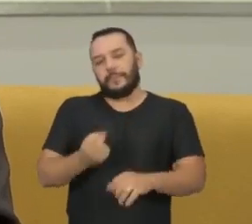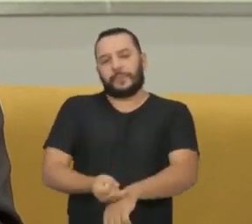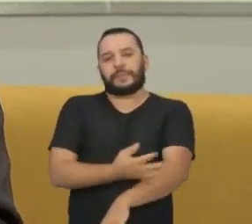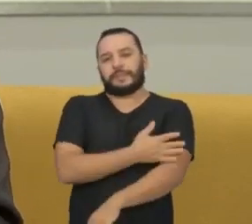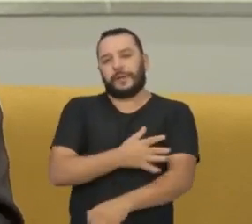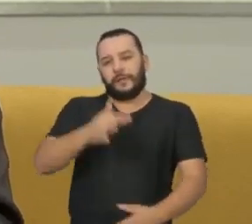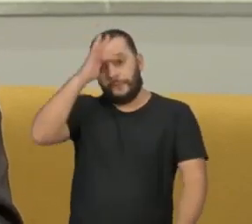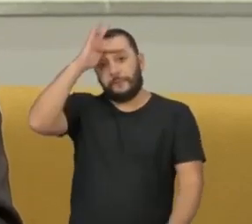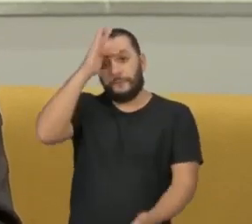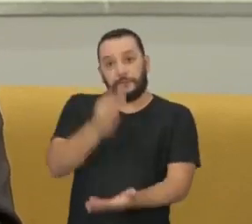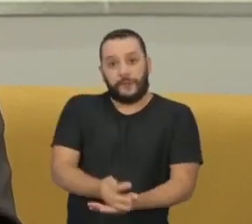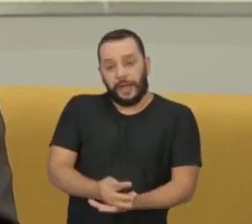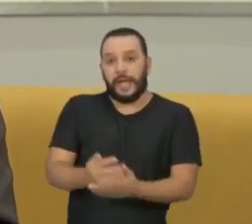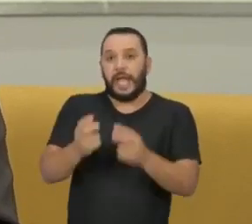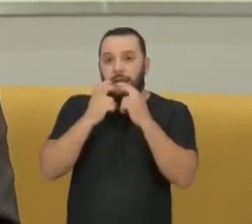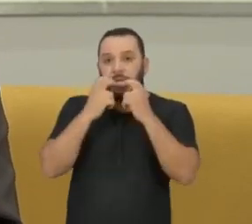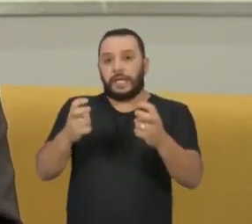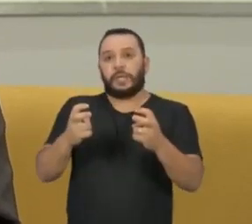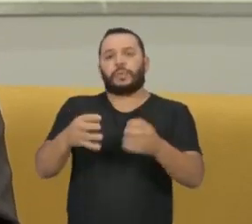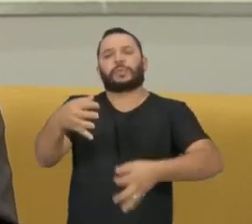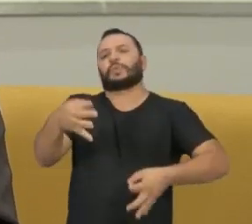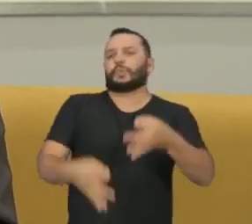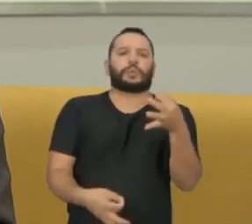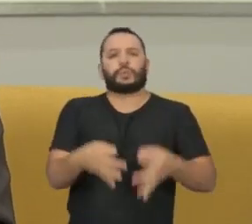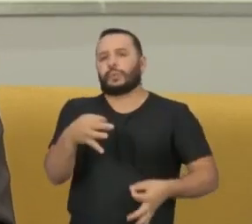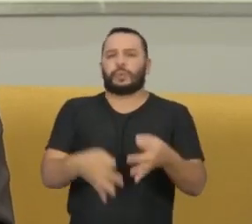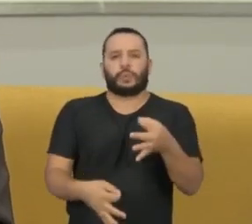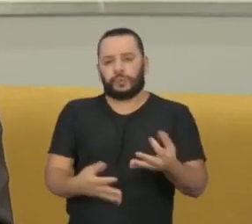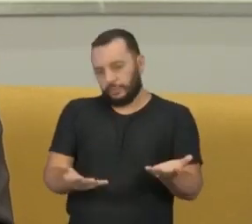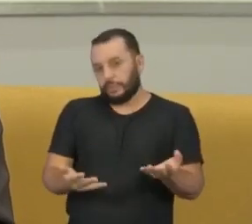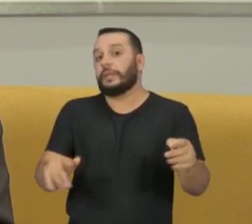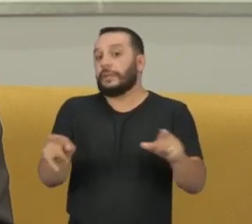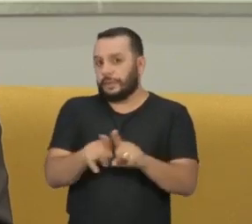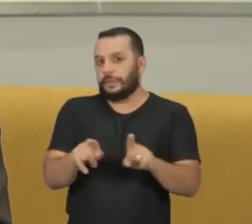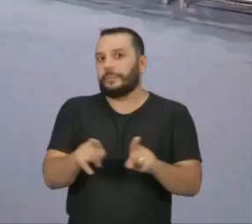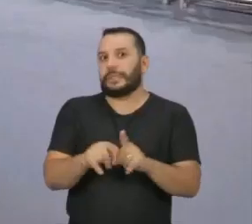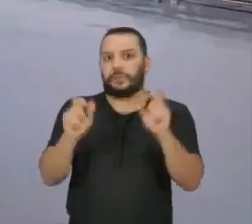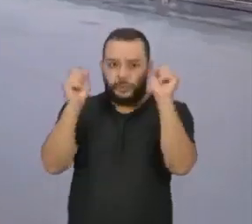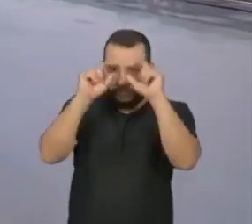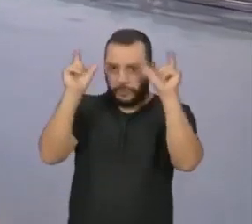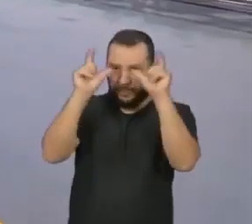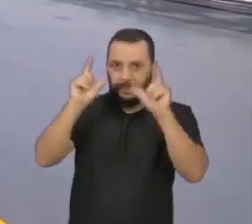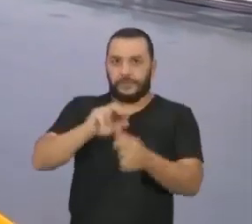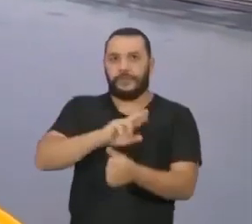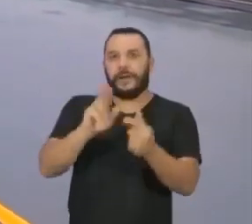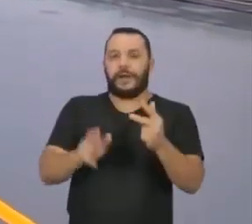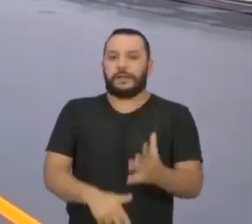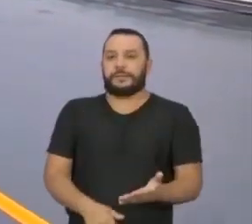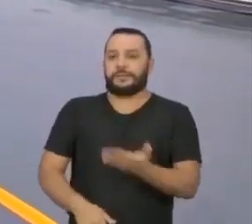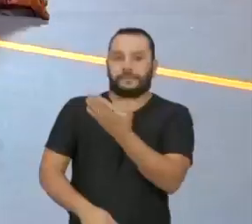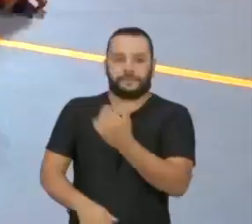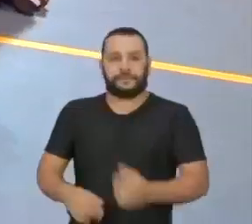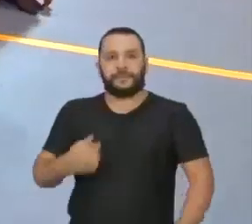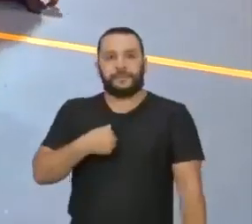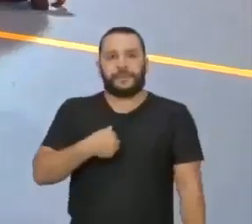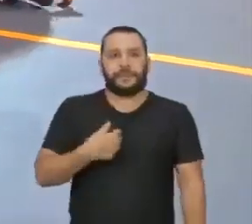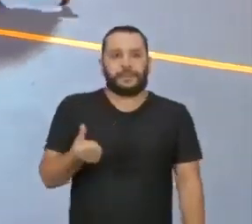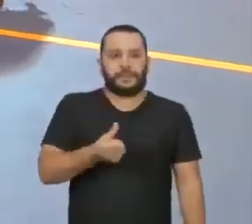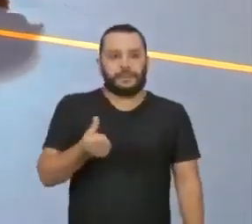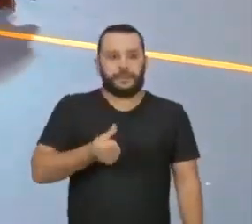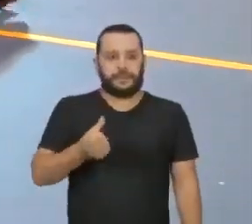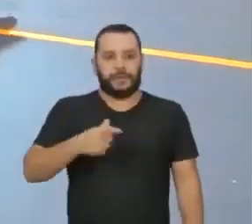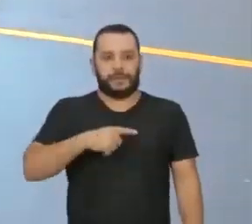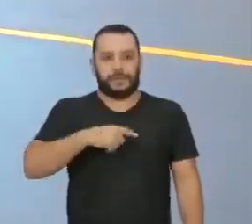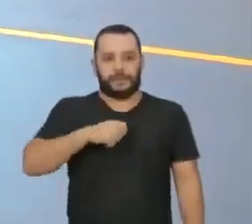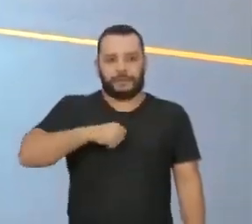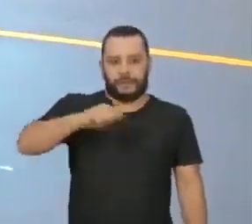fé e gritos por justiça. E, claro, não faltaram imprevistos. Na sexta-feira, a Barroca da Zona